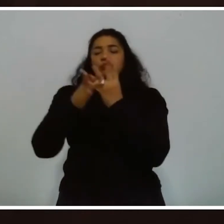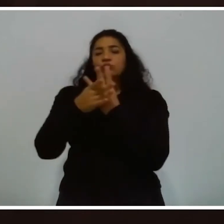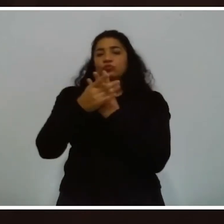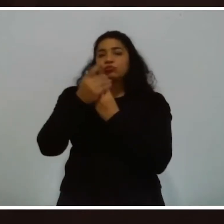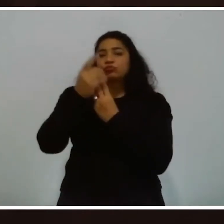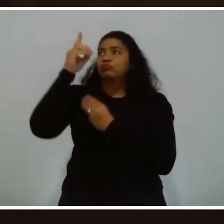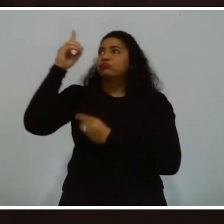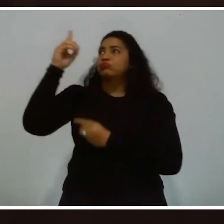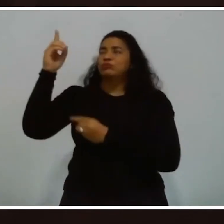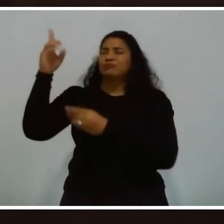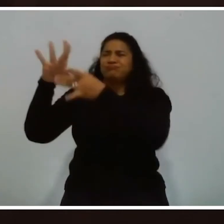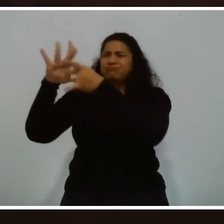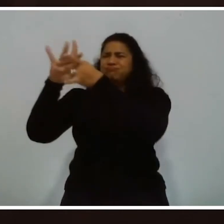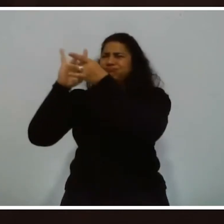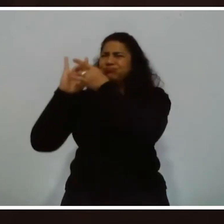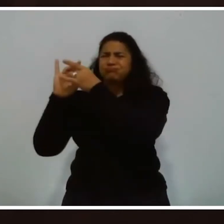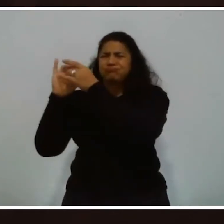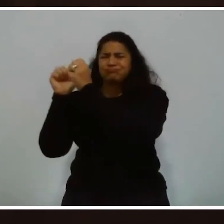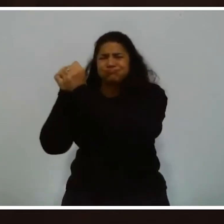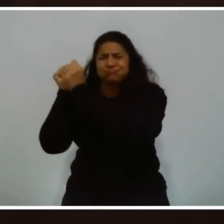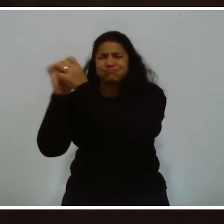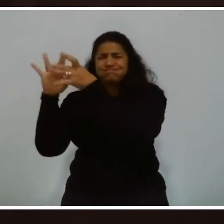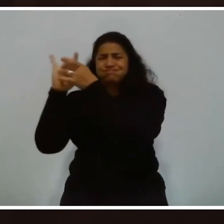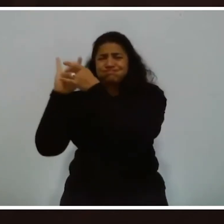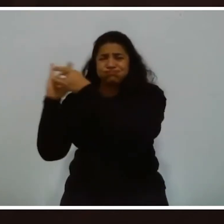tomar emprestado uma palavra, são três